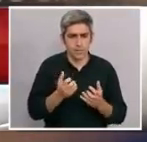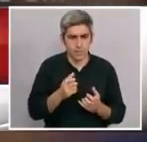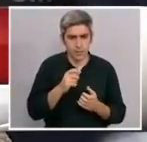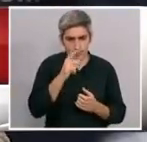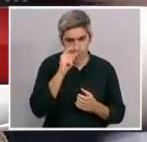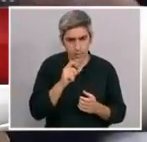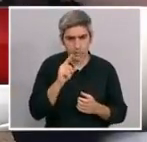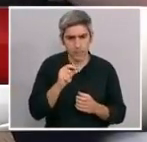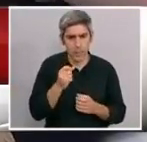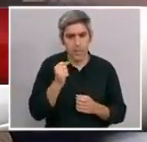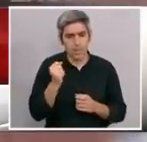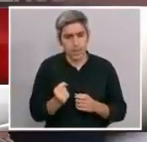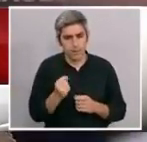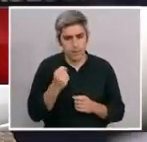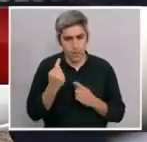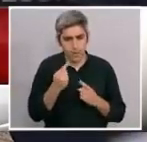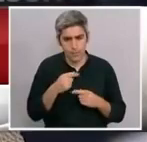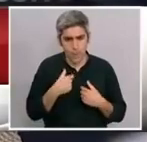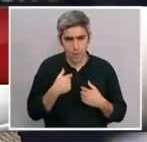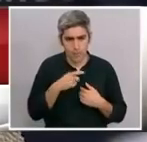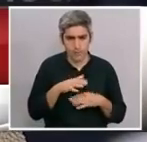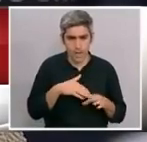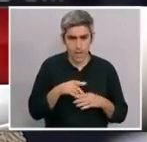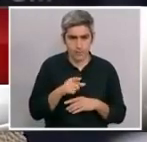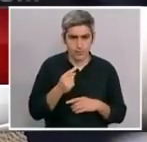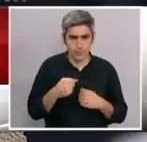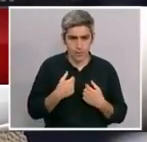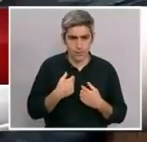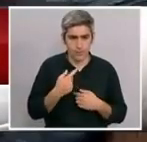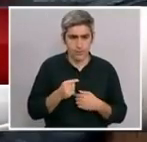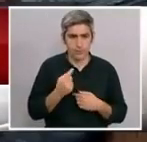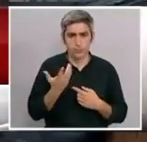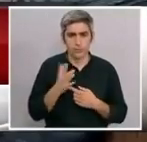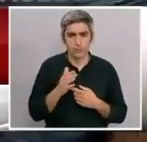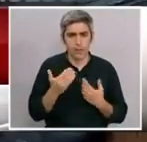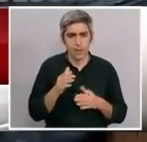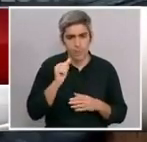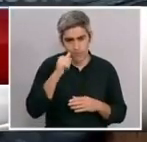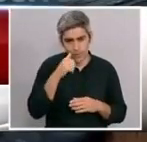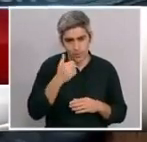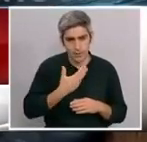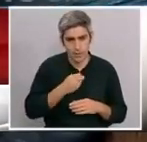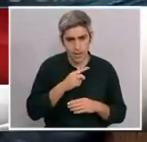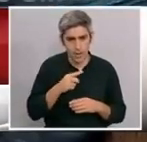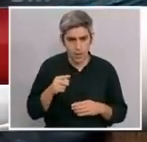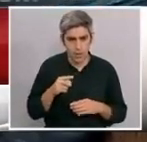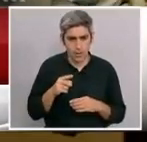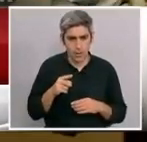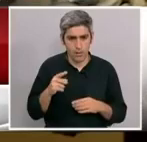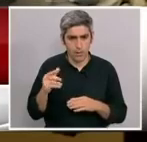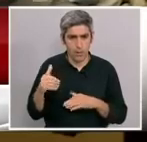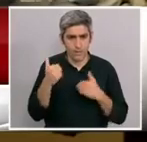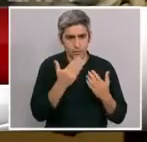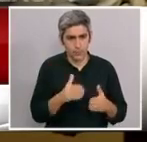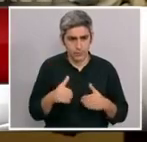e os pequenos crimes que elas próprias cometiam. Caixas de vinho do Dão que